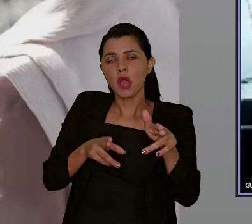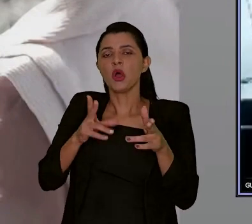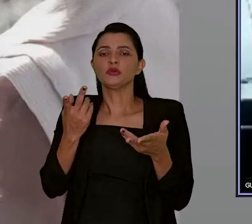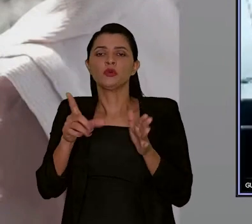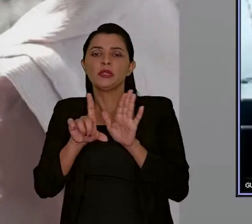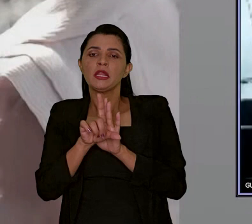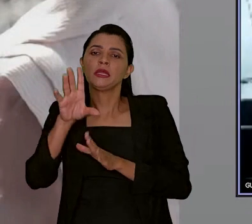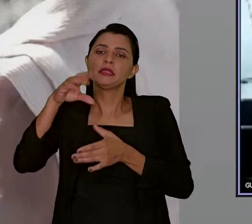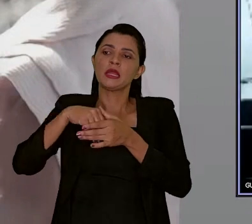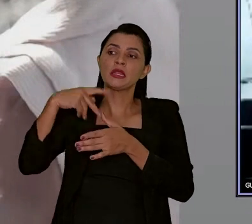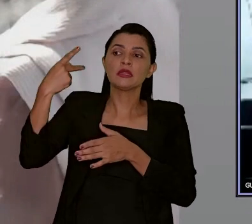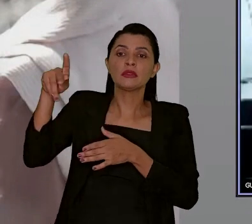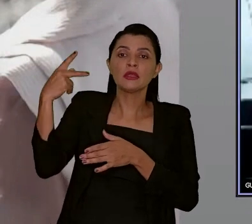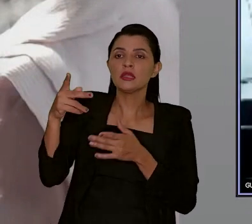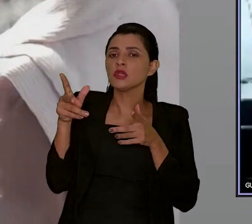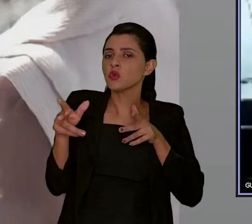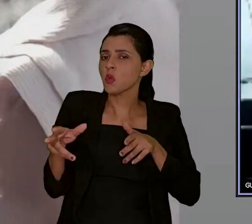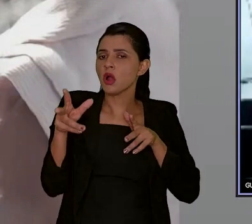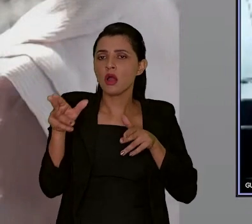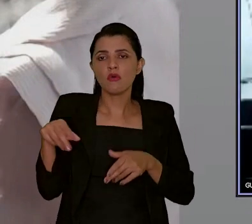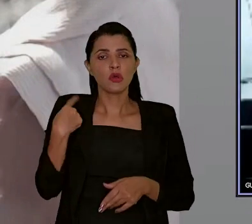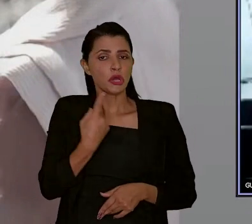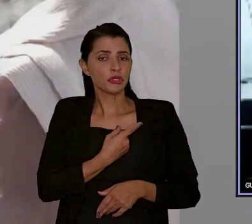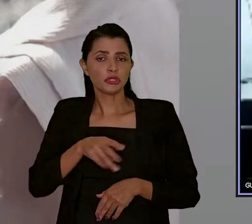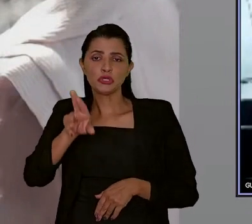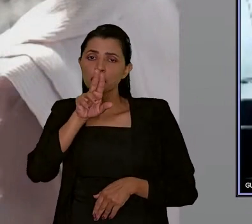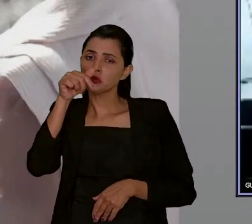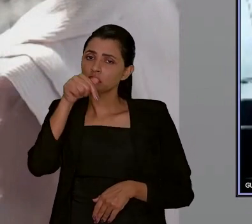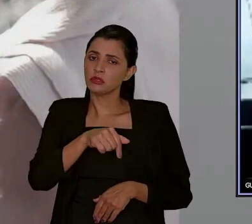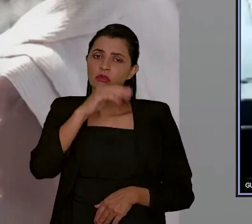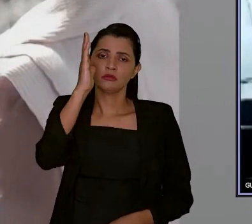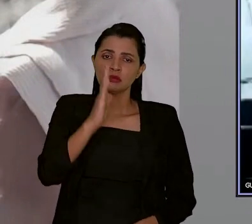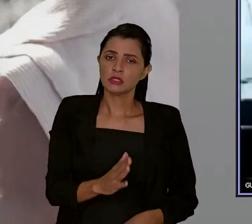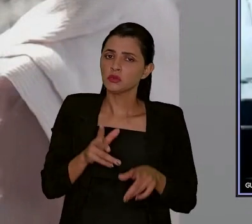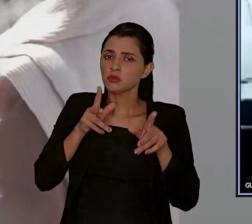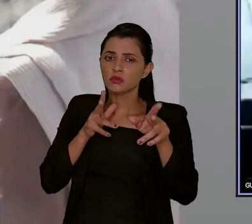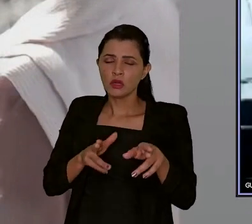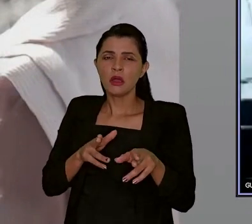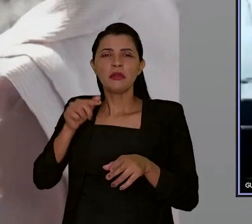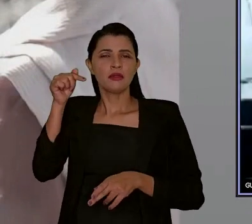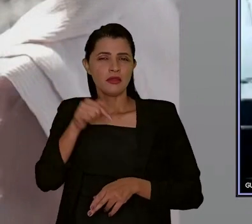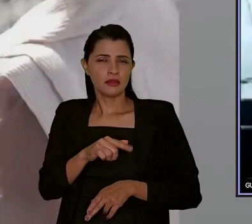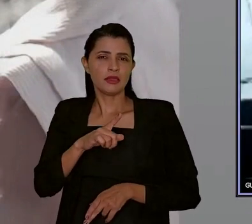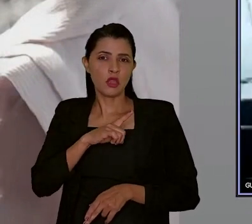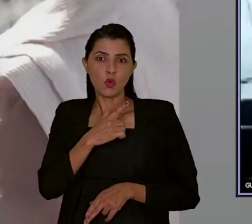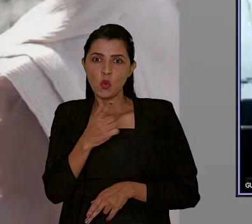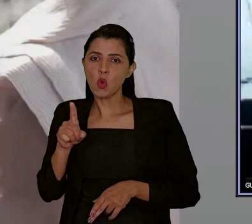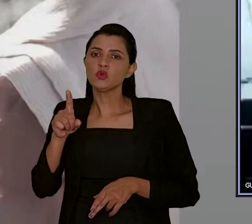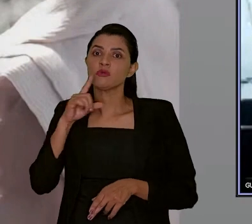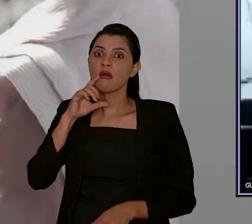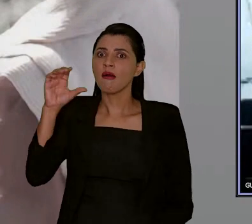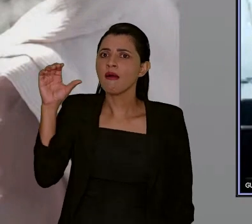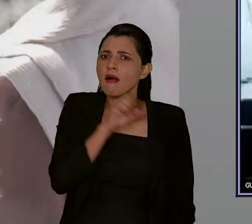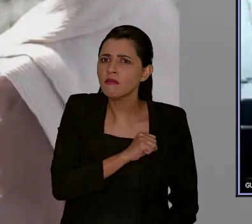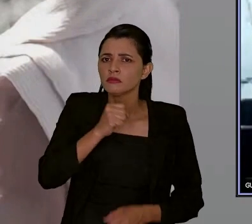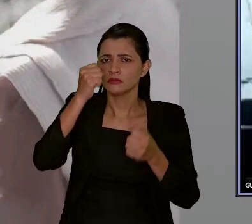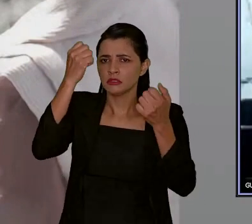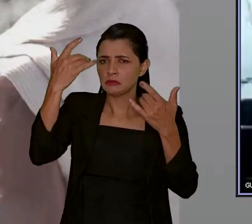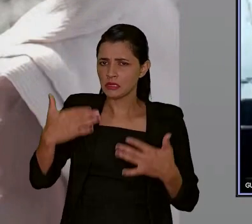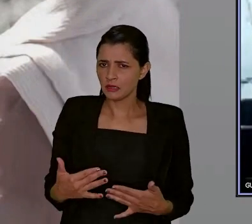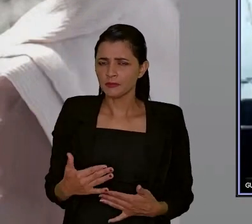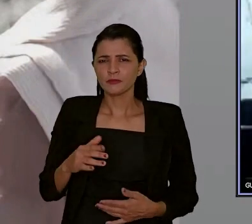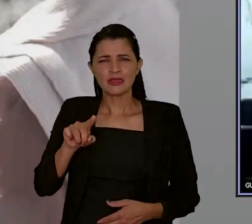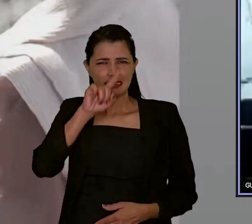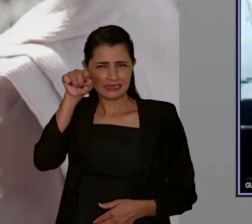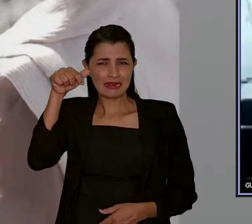da mesma forma como nós aplicamos aqui. E aqui vem até um ponto que eu gostaria de rapidamente salientar. Será que aqui no Brasil não